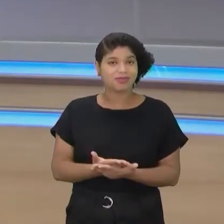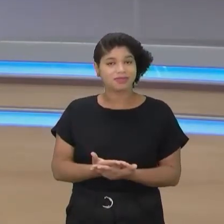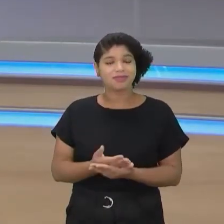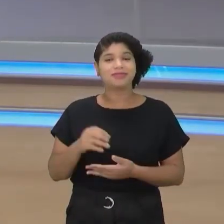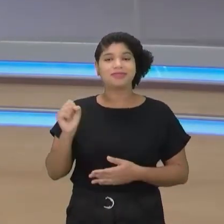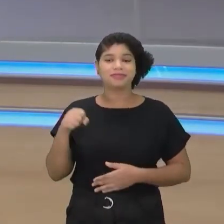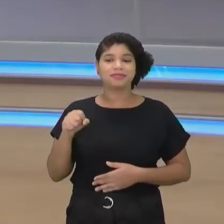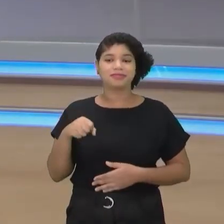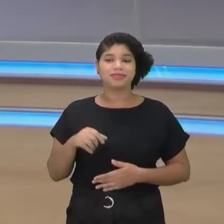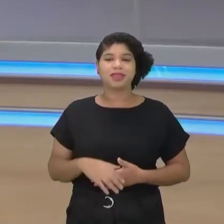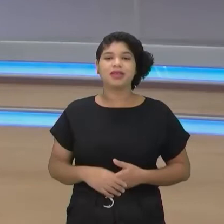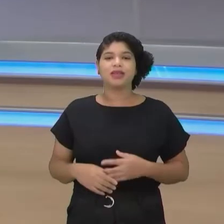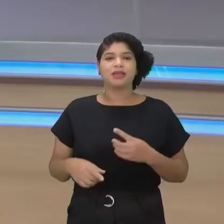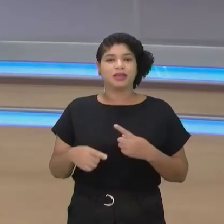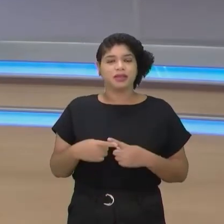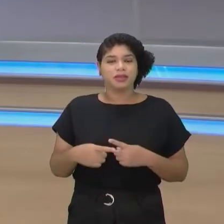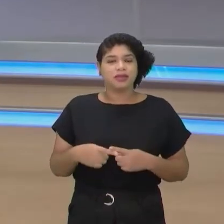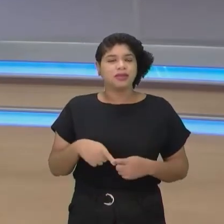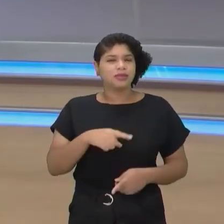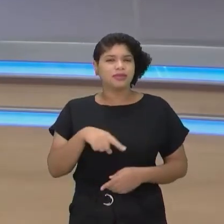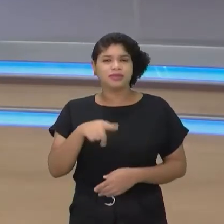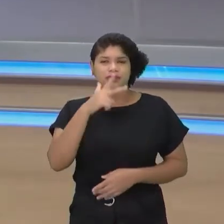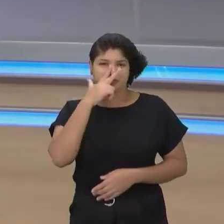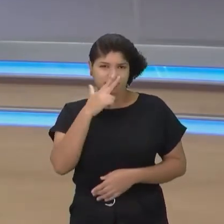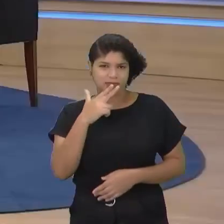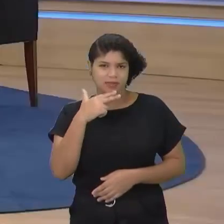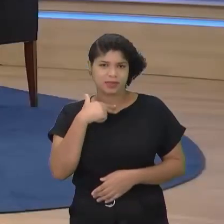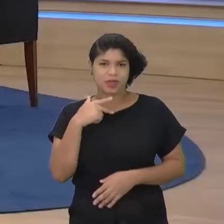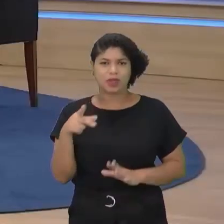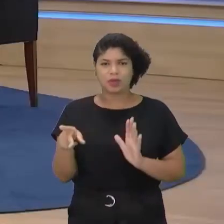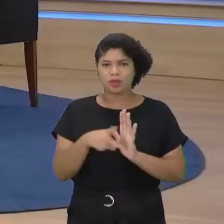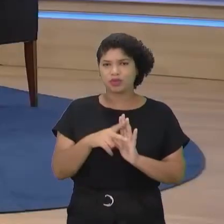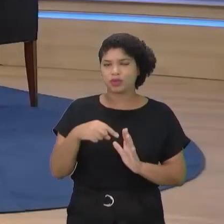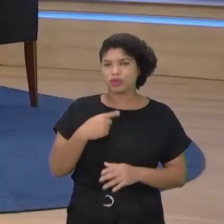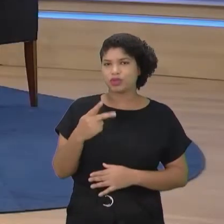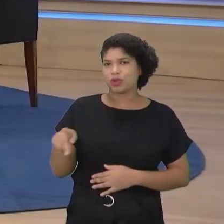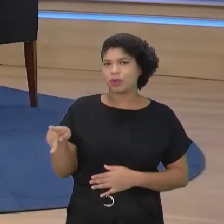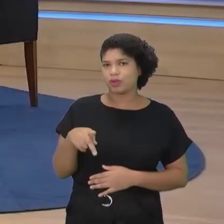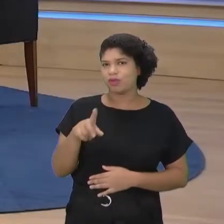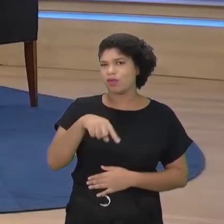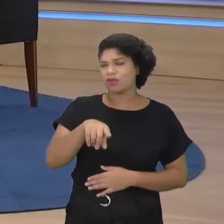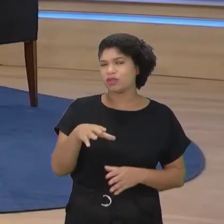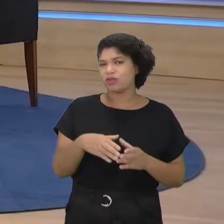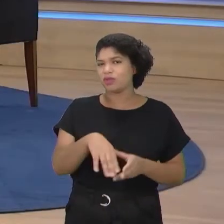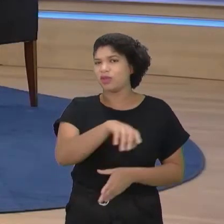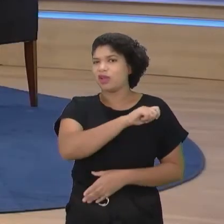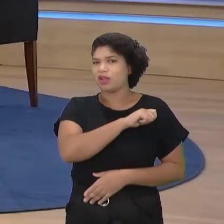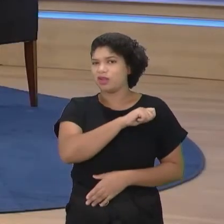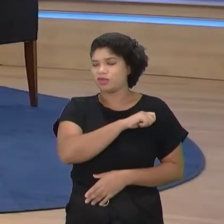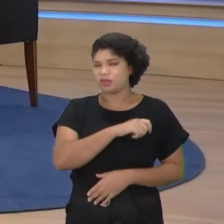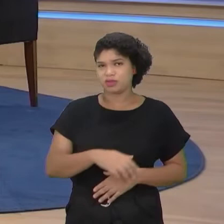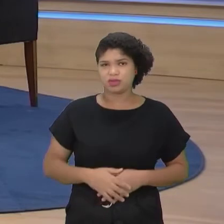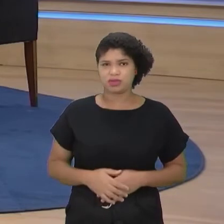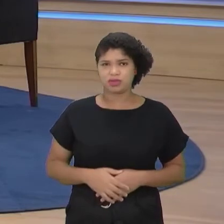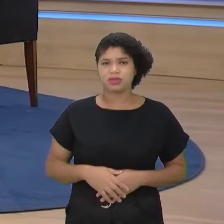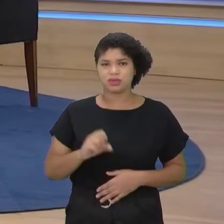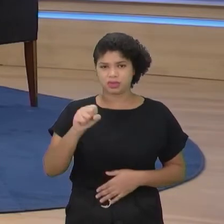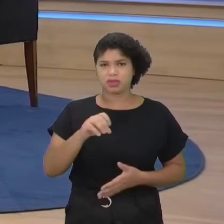Porque realmente, será que nosso lugar como professor e o seu como estudante é